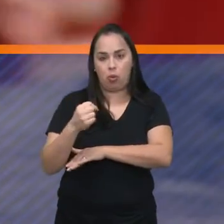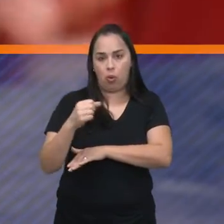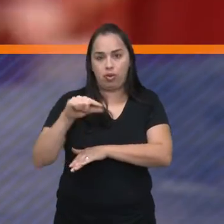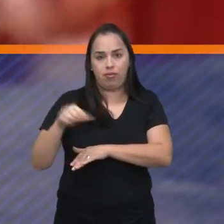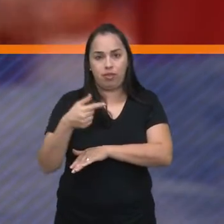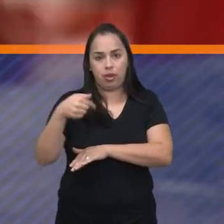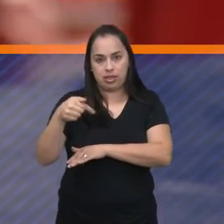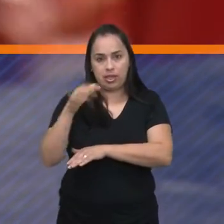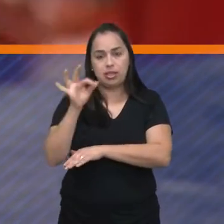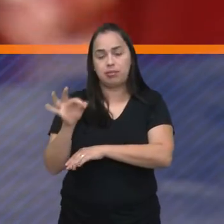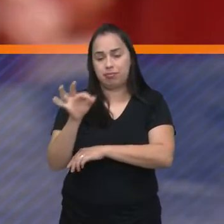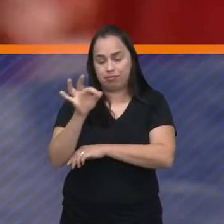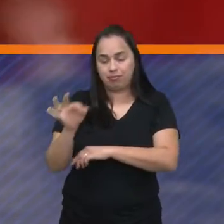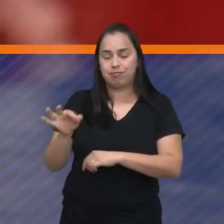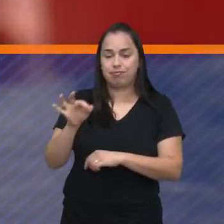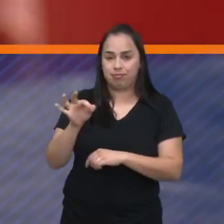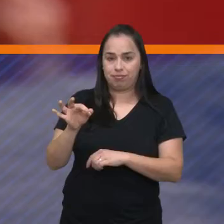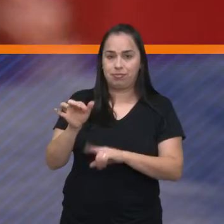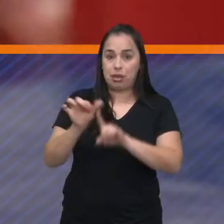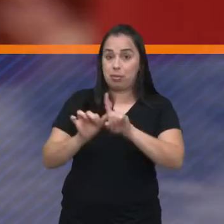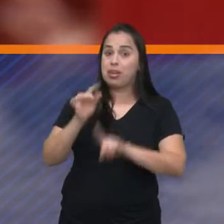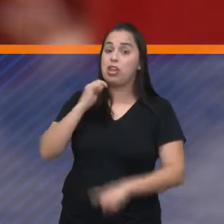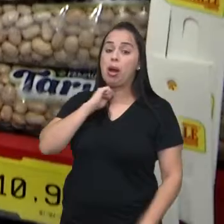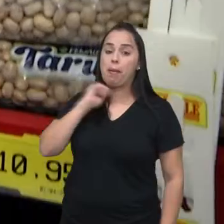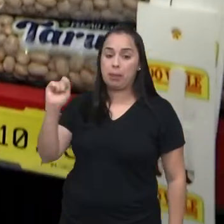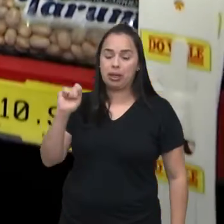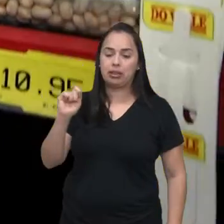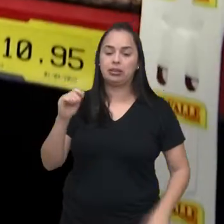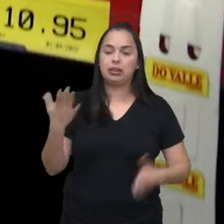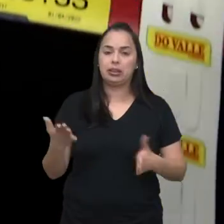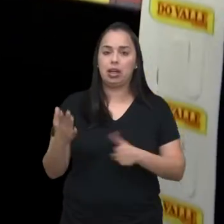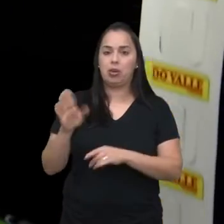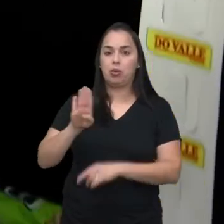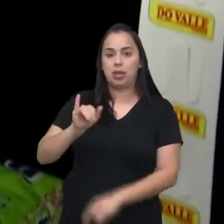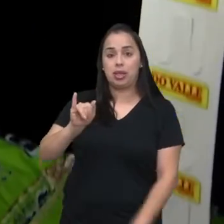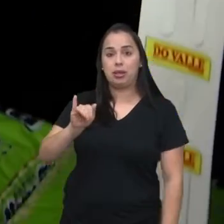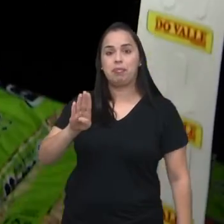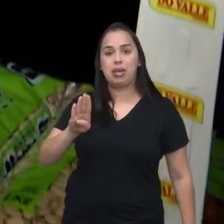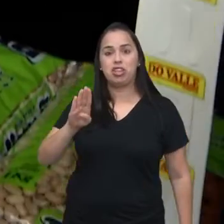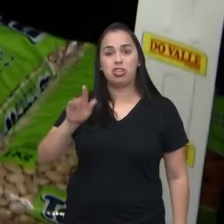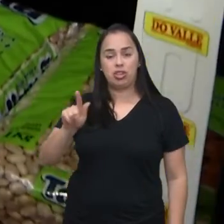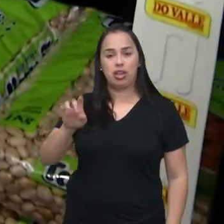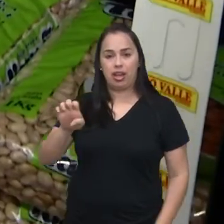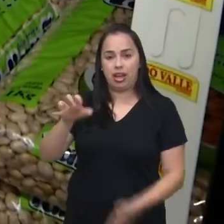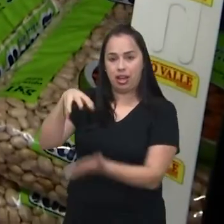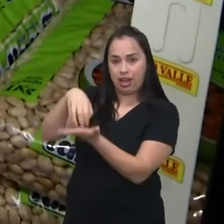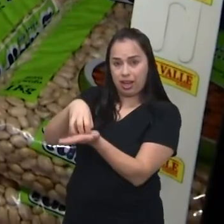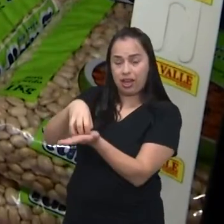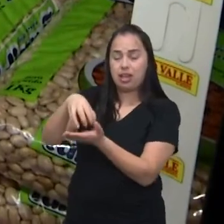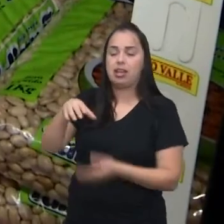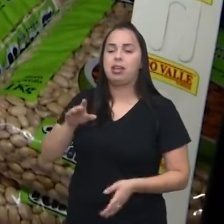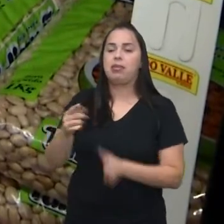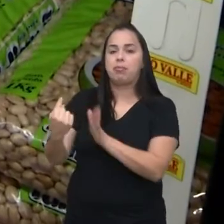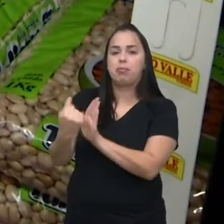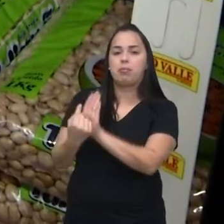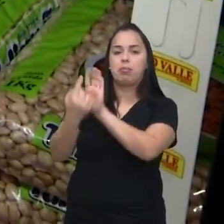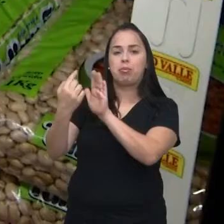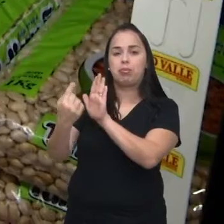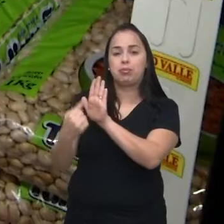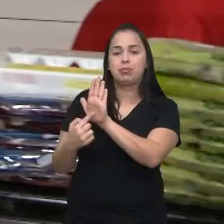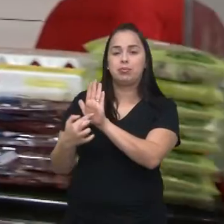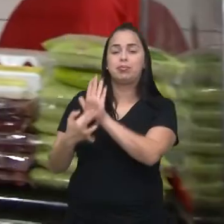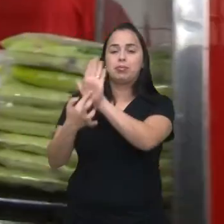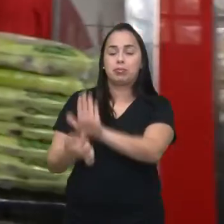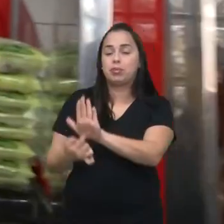para 78,7 por cento em abril os dados são do IBGE e foram calculados a partir do